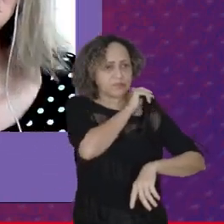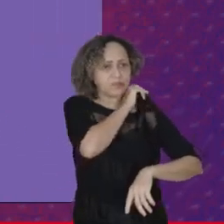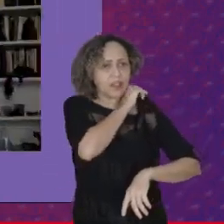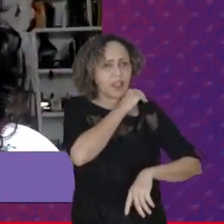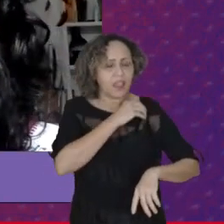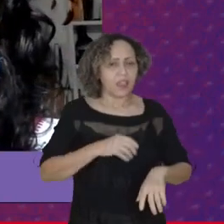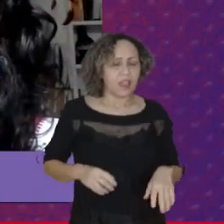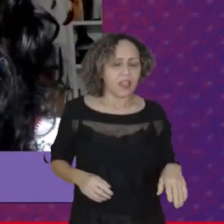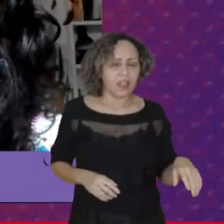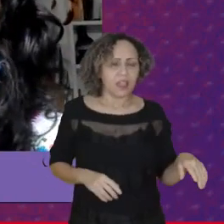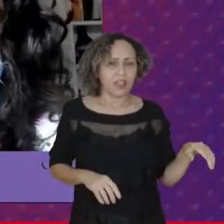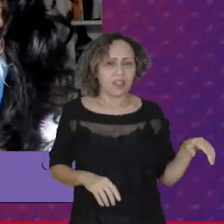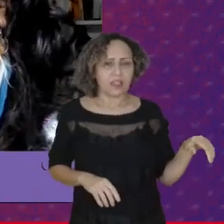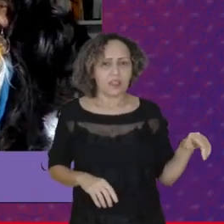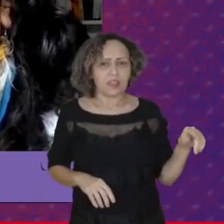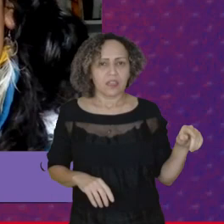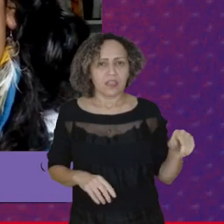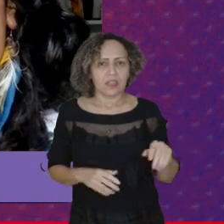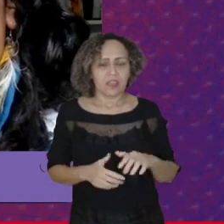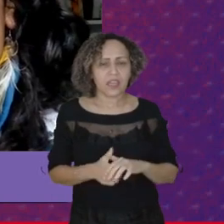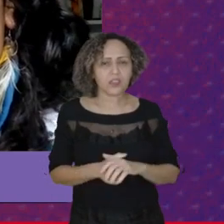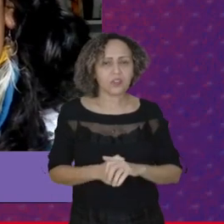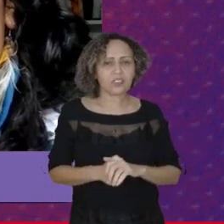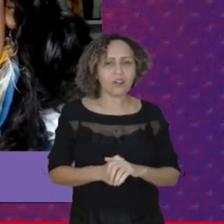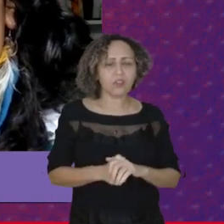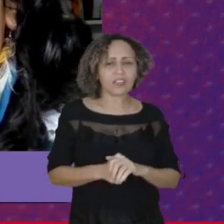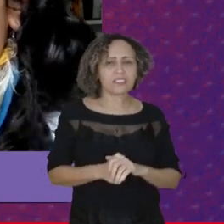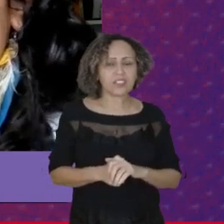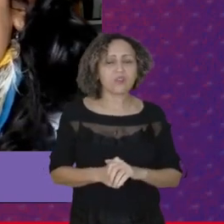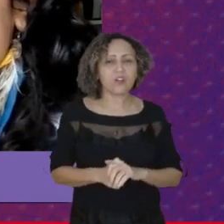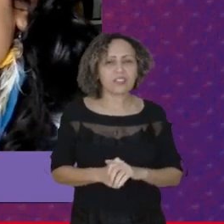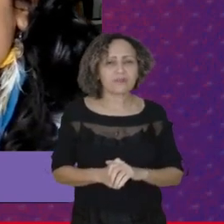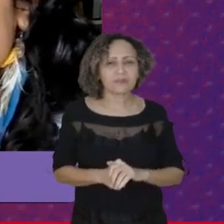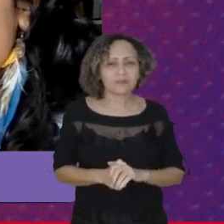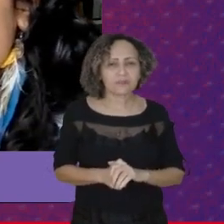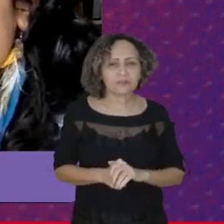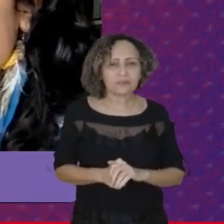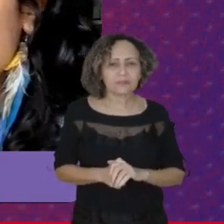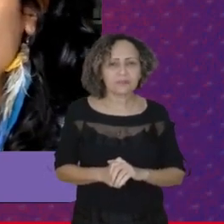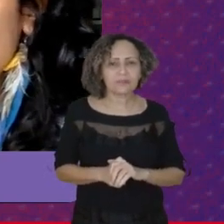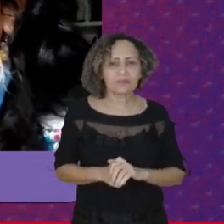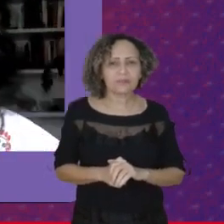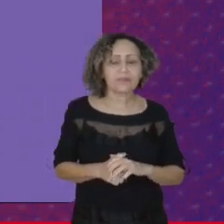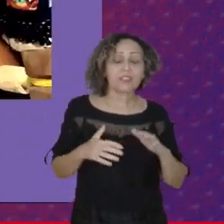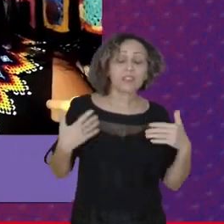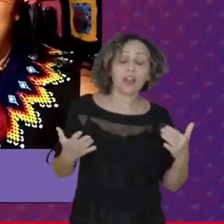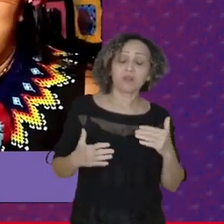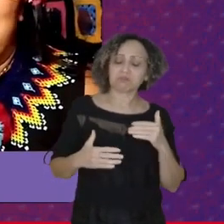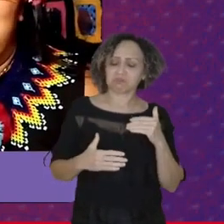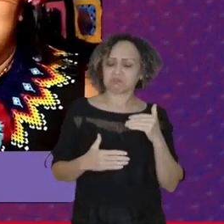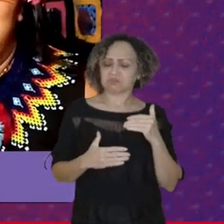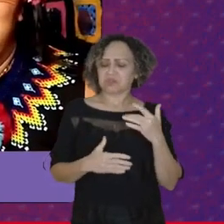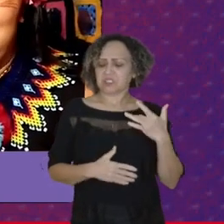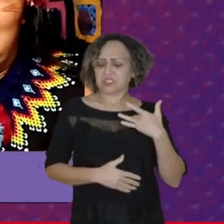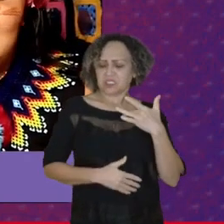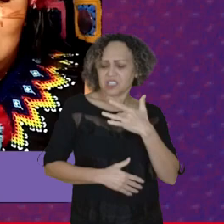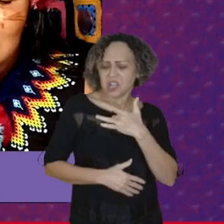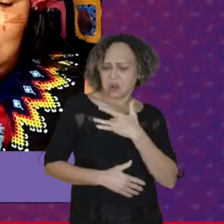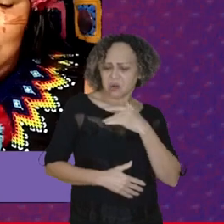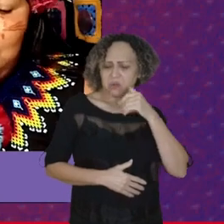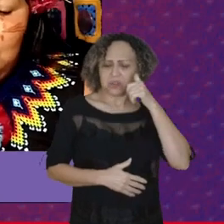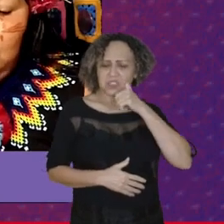Então, esse retrocesso que a gente teve, tanto na educação quanto na saúde da família, das mulheres,